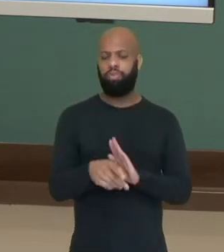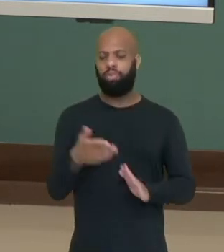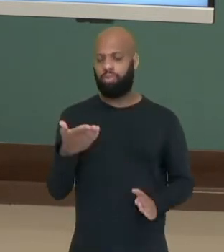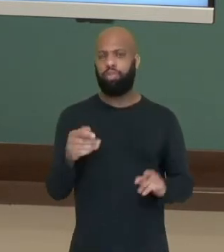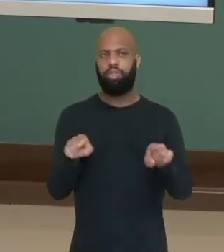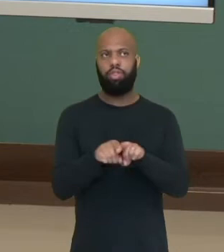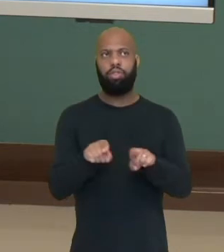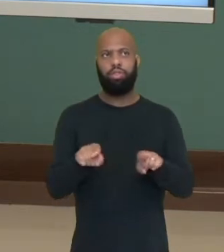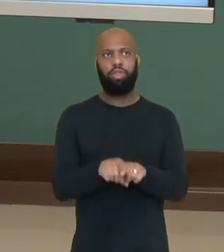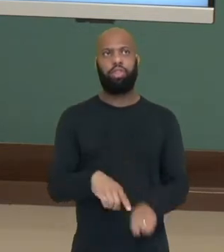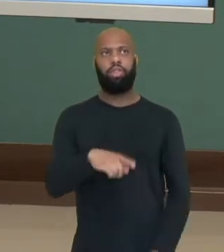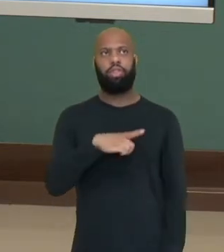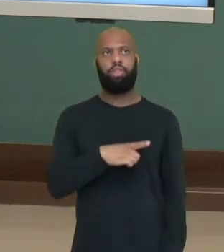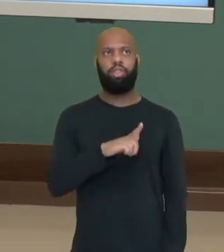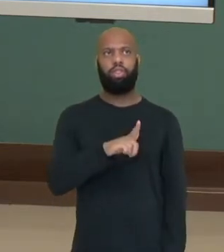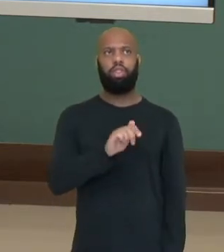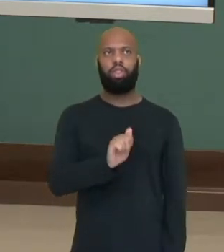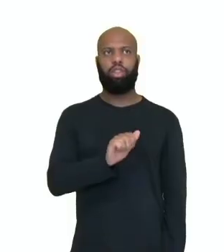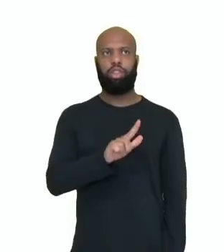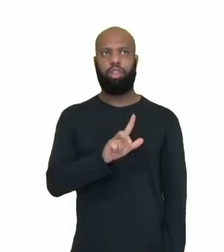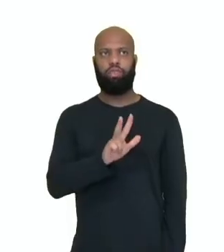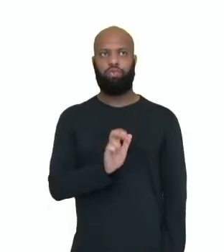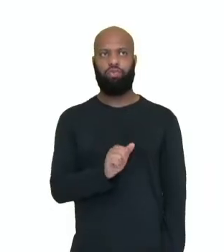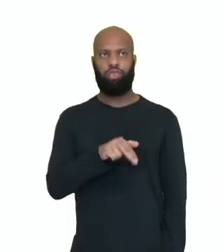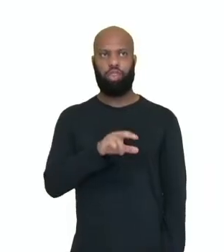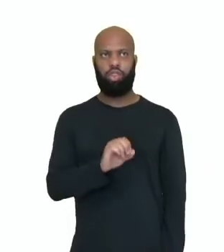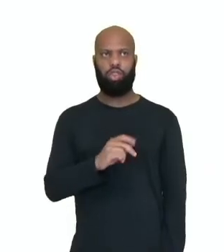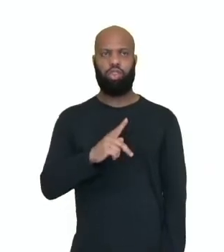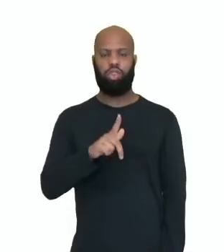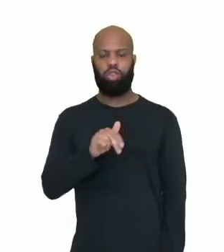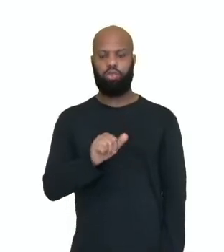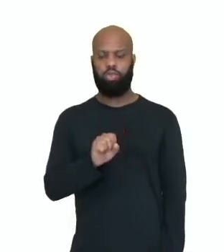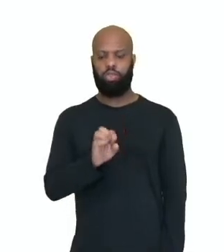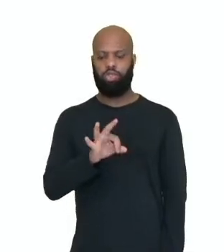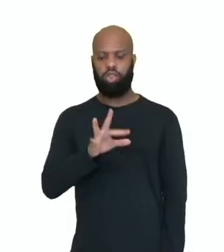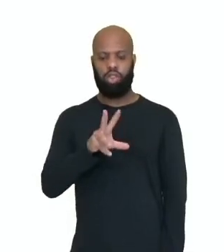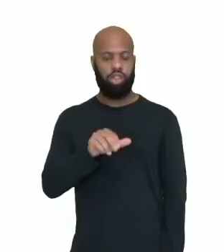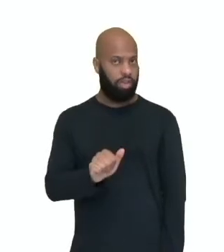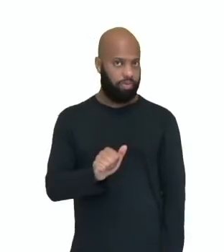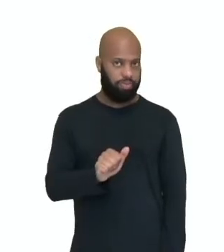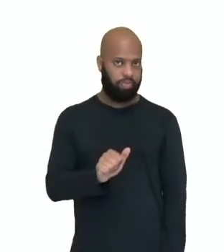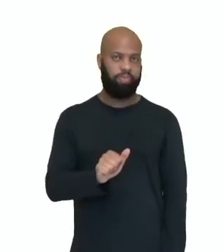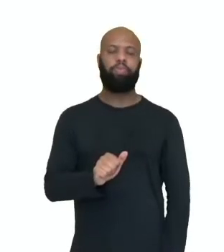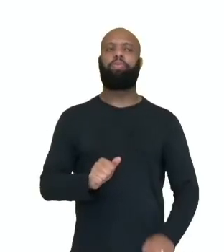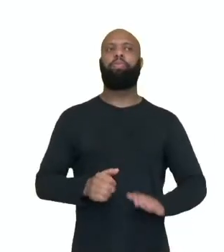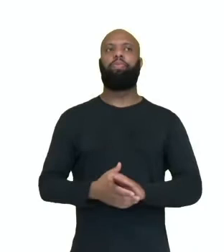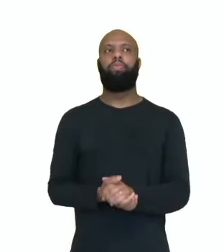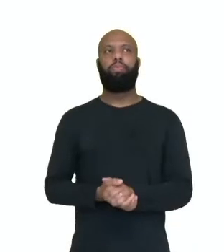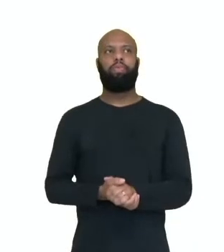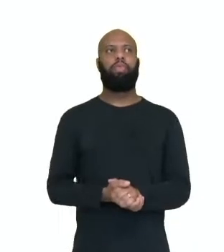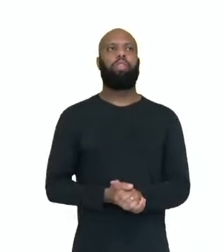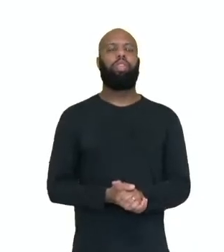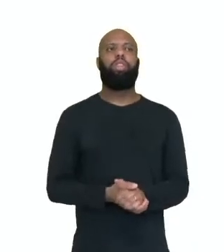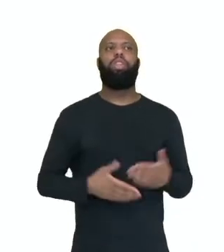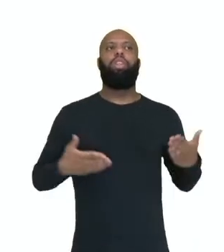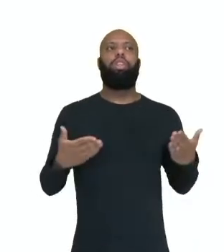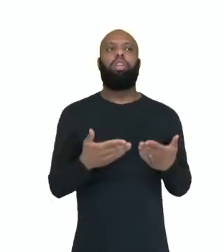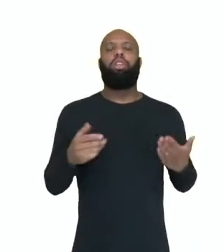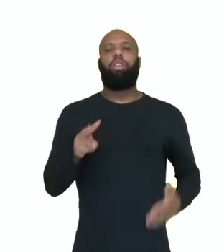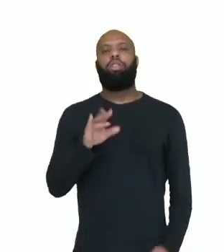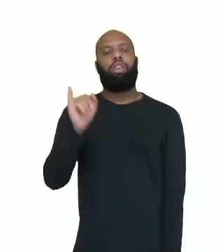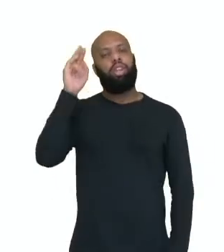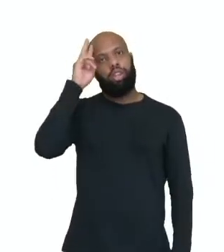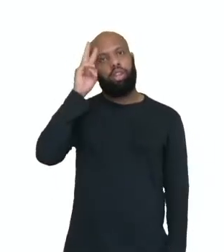a galvanoplastia é que a gente tem uma imagem do processo de galvanoplastia? Então vamos lembrar um